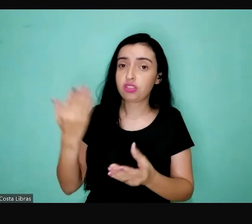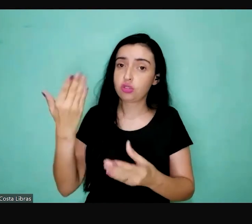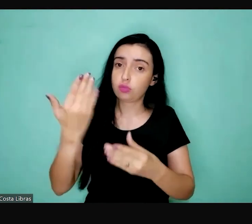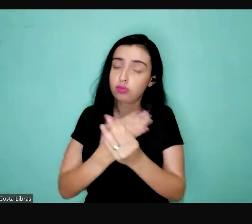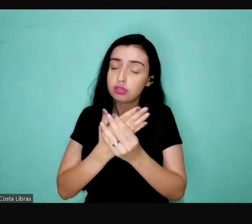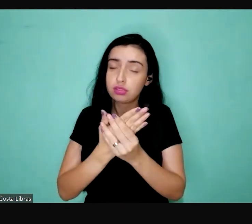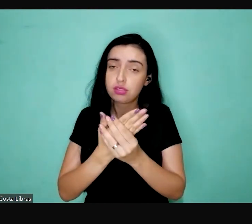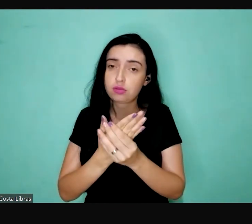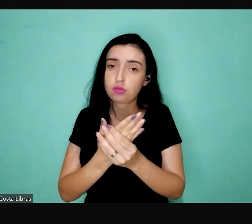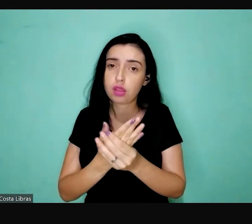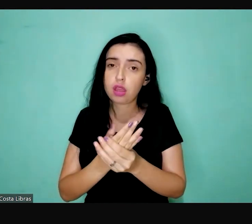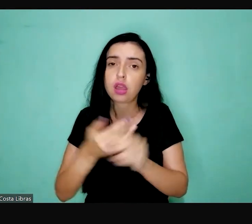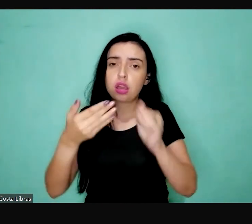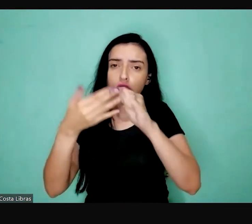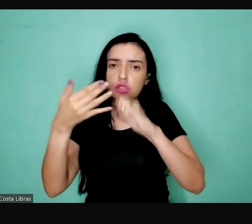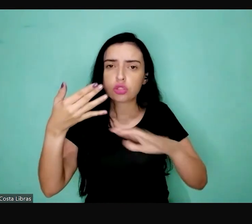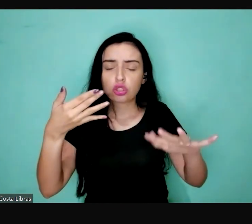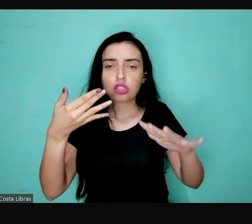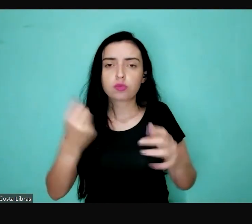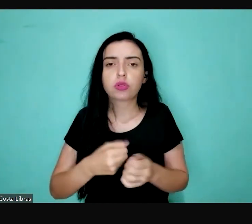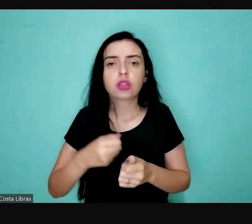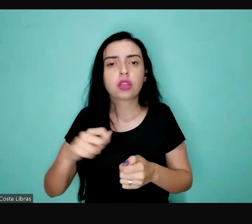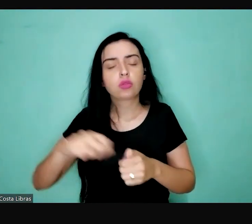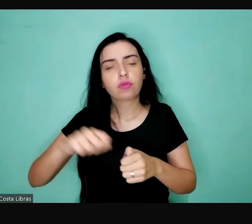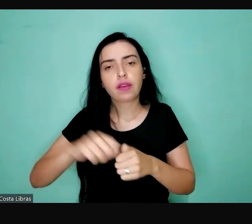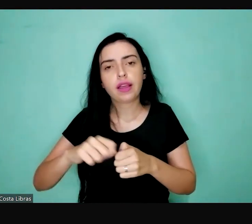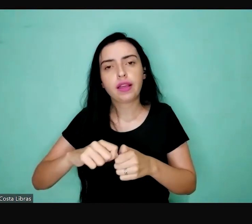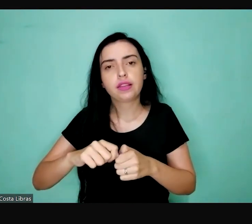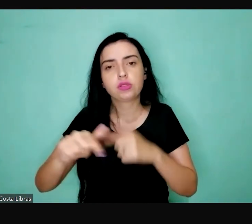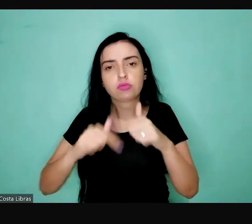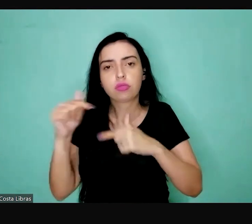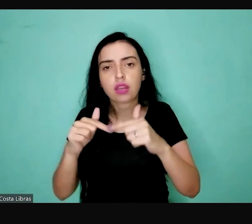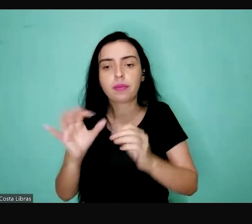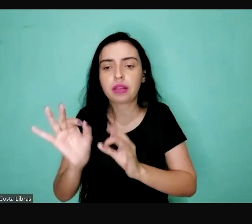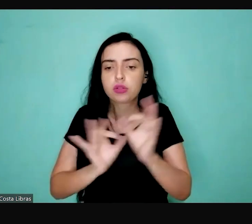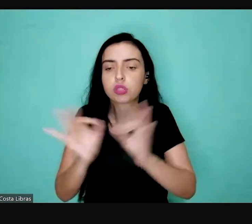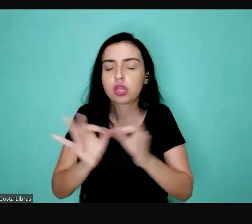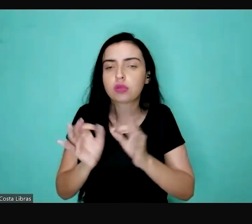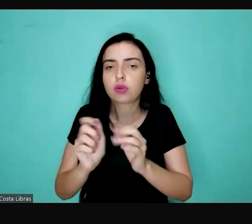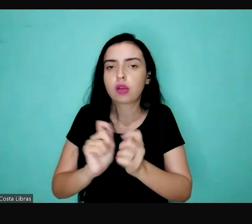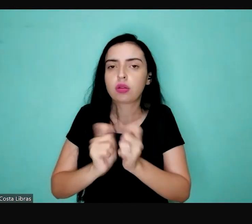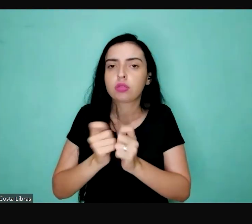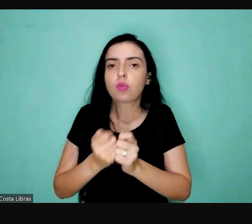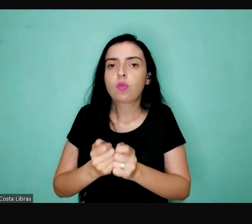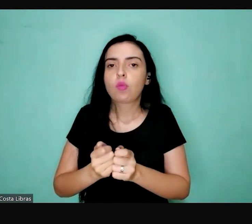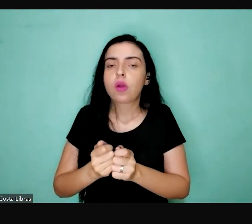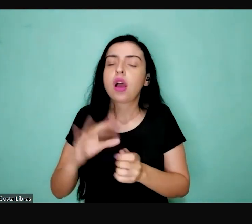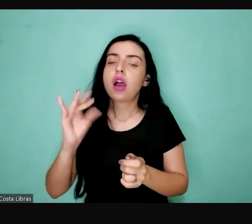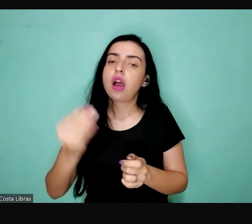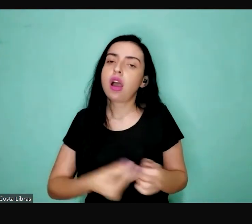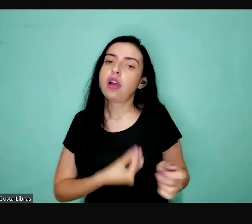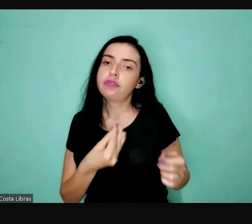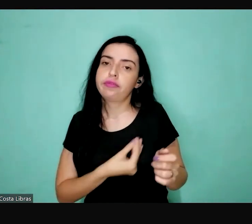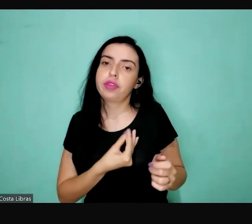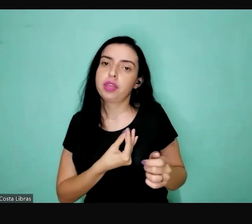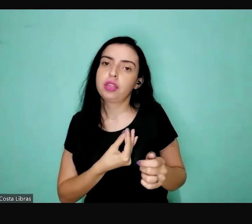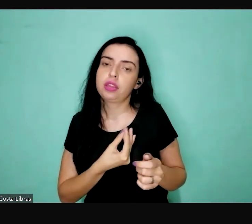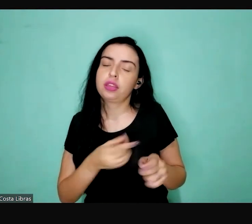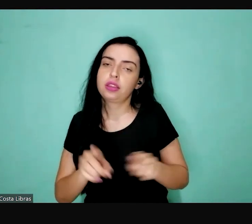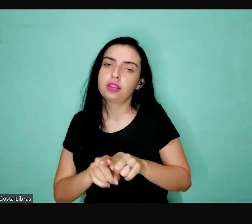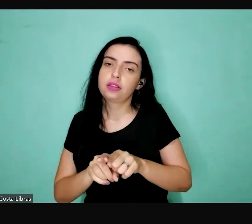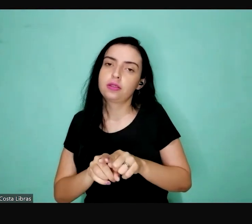a jurisprudência realiza um serviço de adequação entre a realidade processual e a realidade